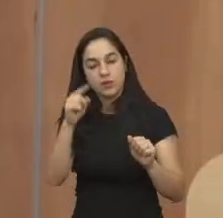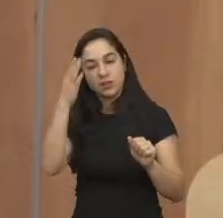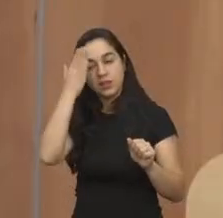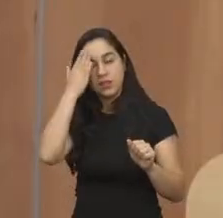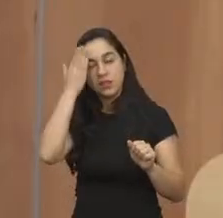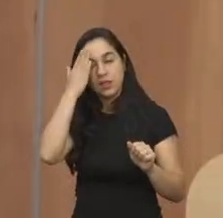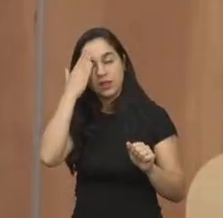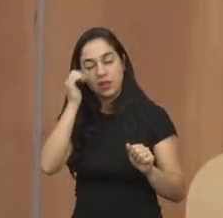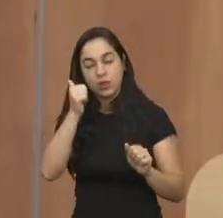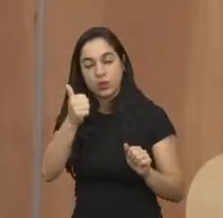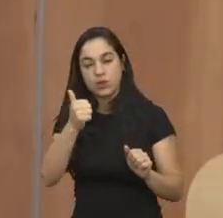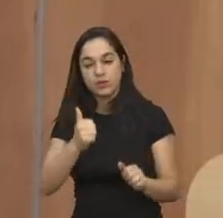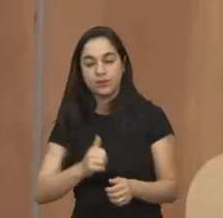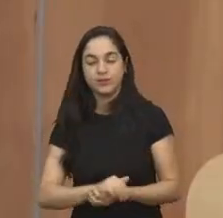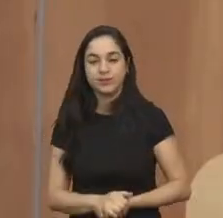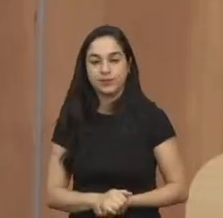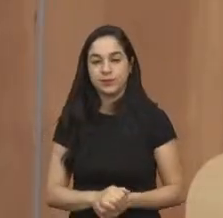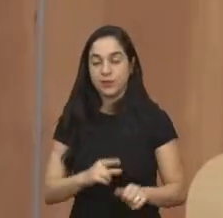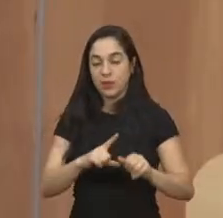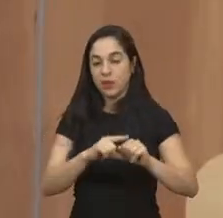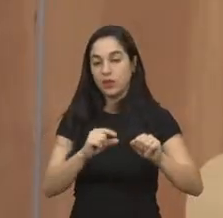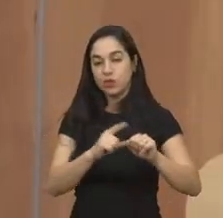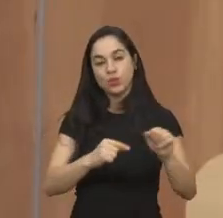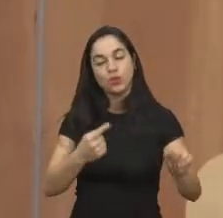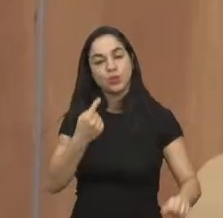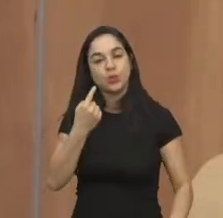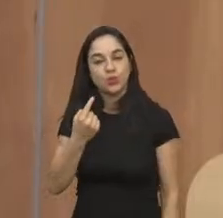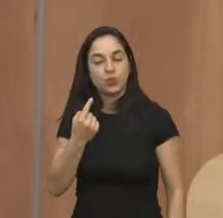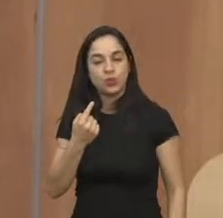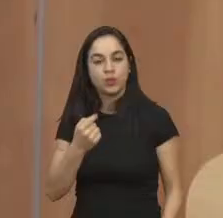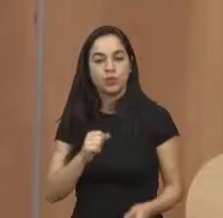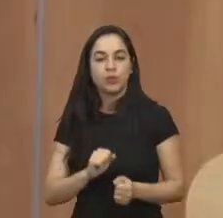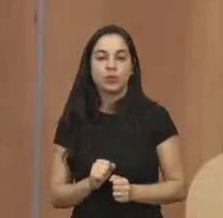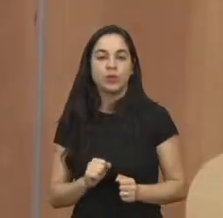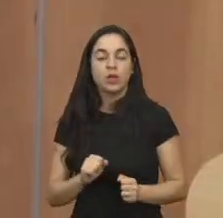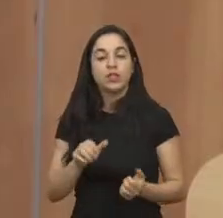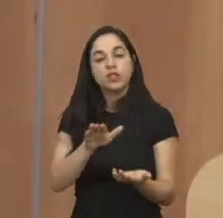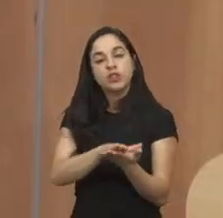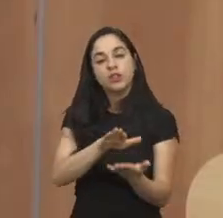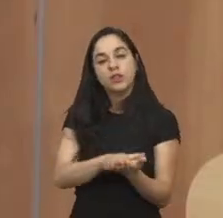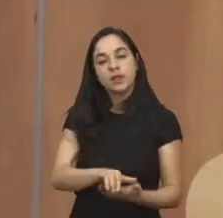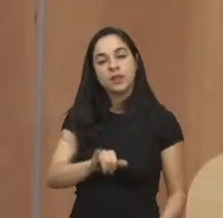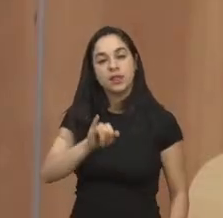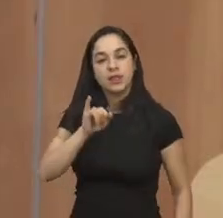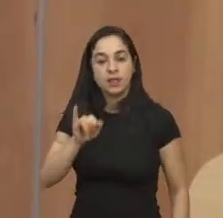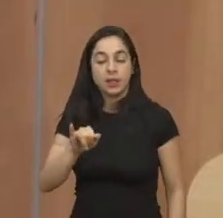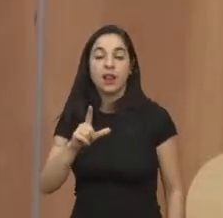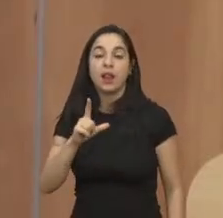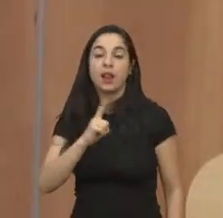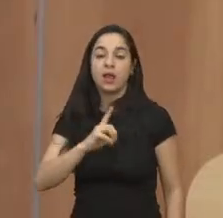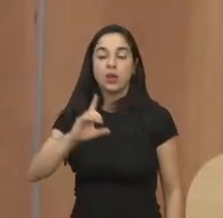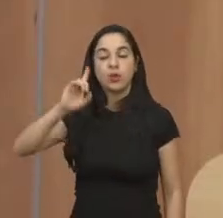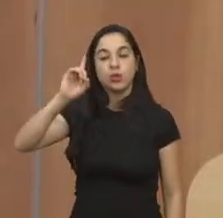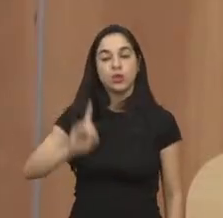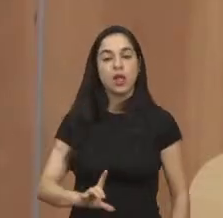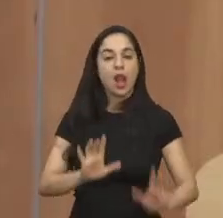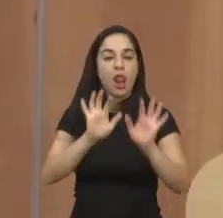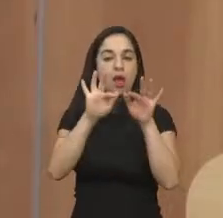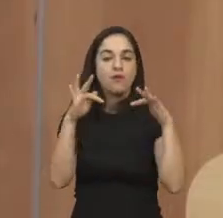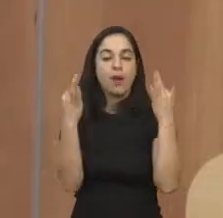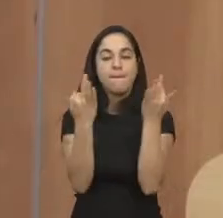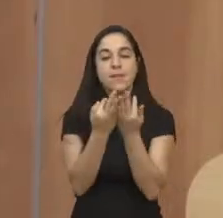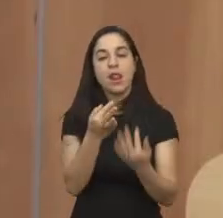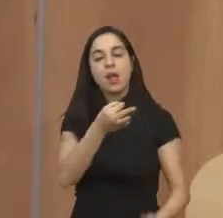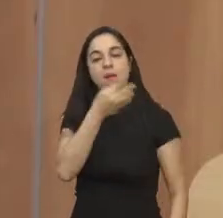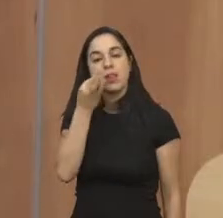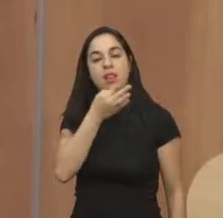também, tá bom? Artigo 1º. Fica garantido no município de Jacareí o direito da família de optar